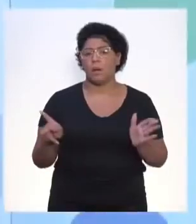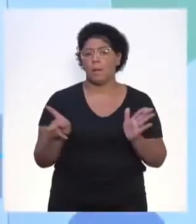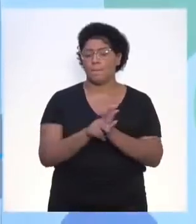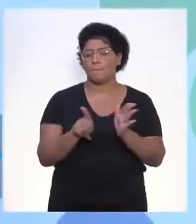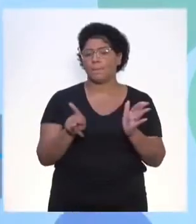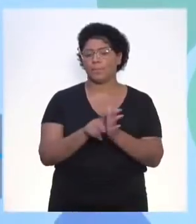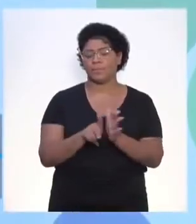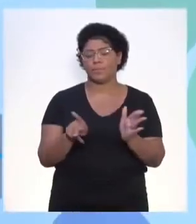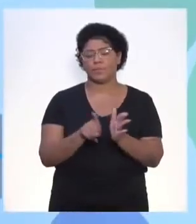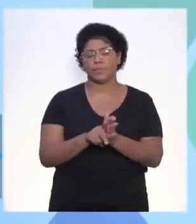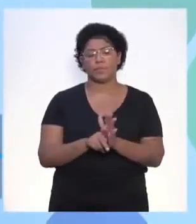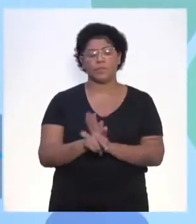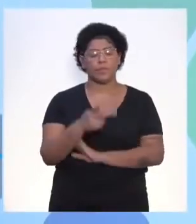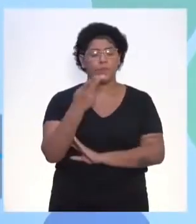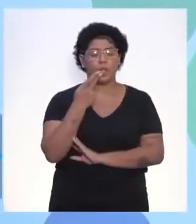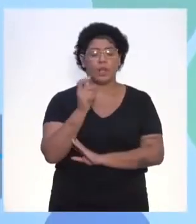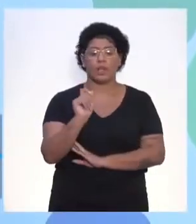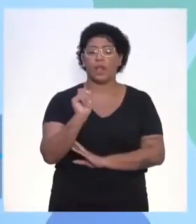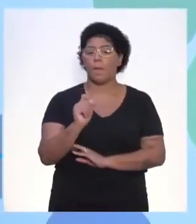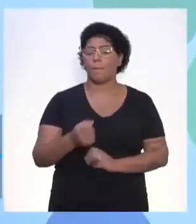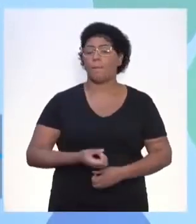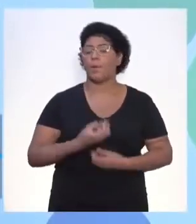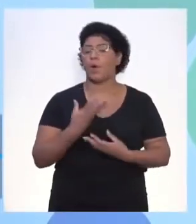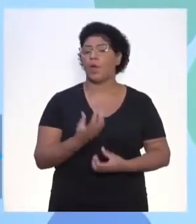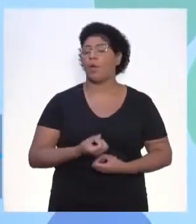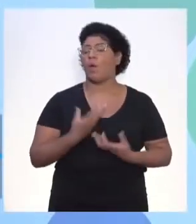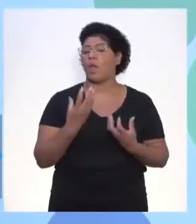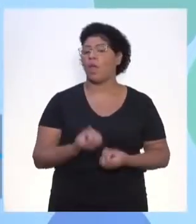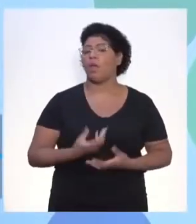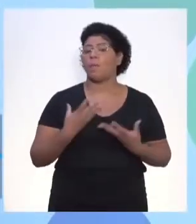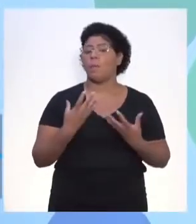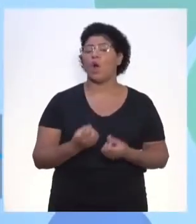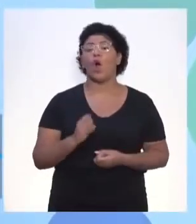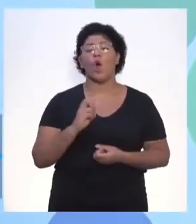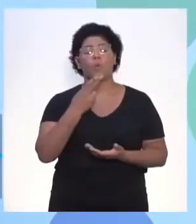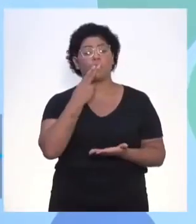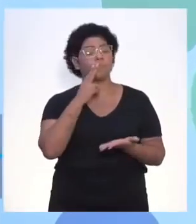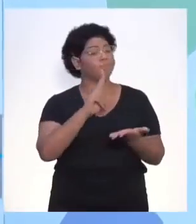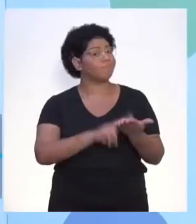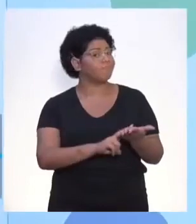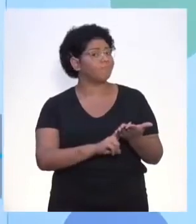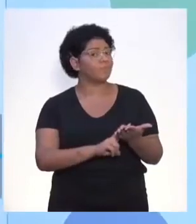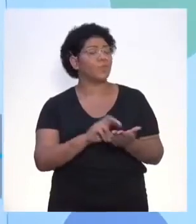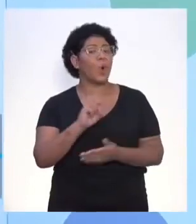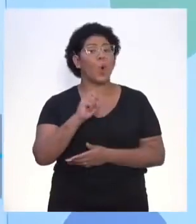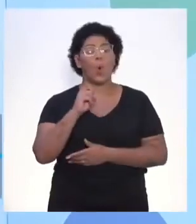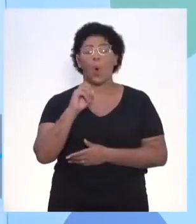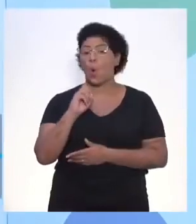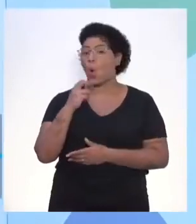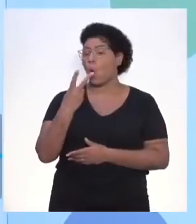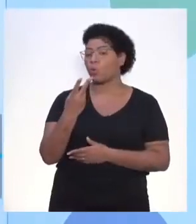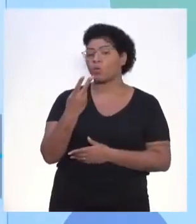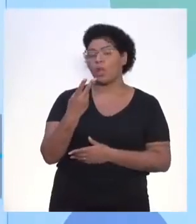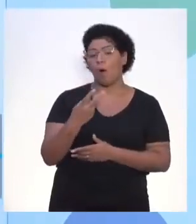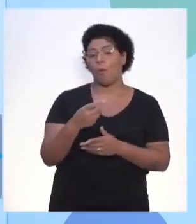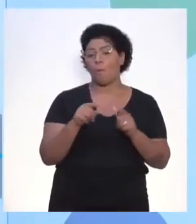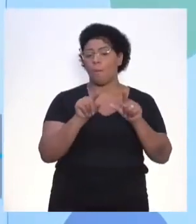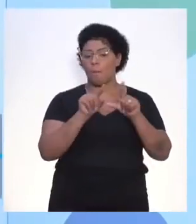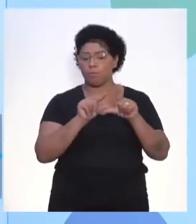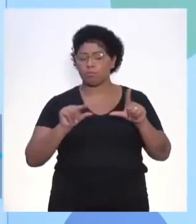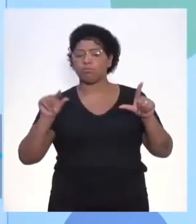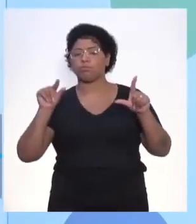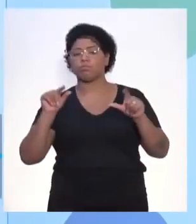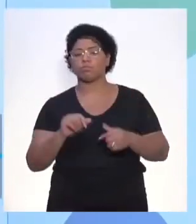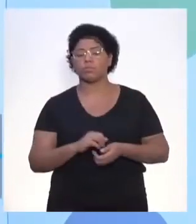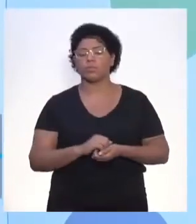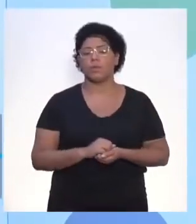dito, né? Se é um poema, se é uma carta, se é uma biografia. Biografia apareceu aqui.